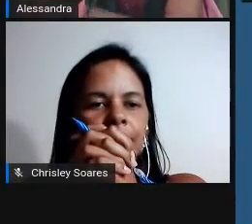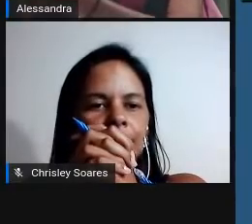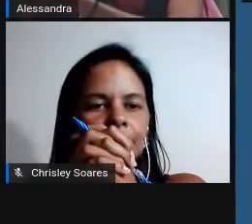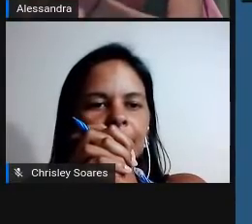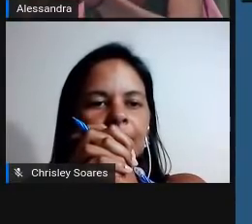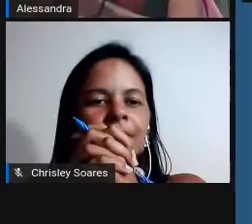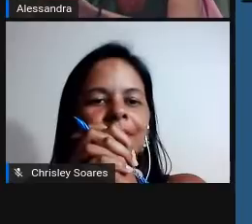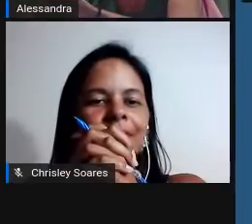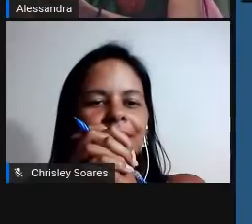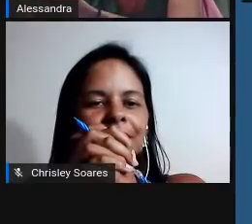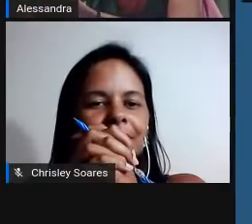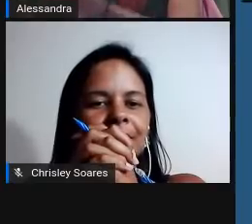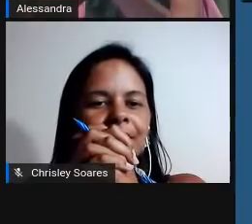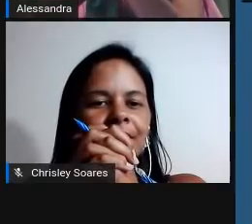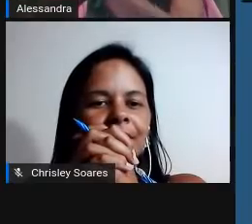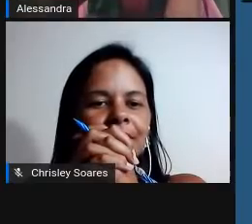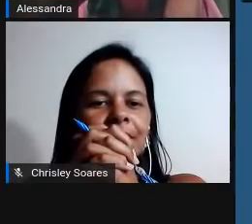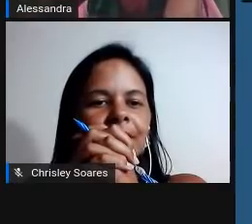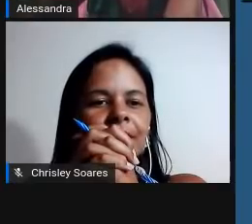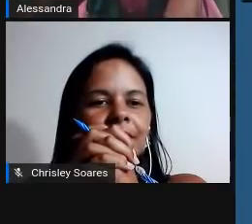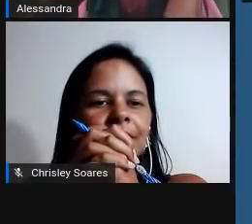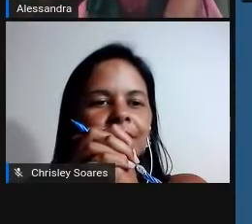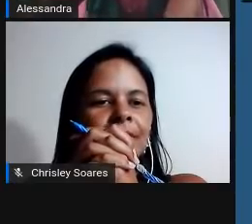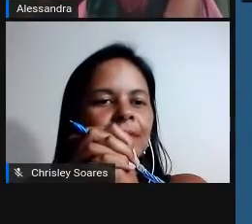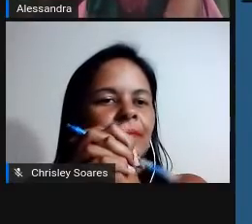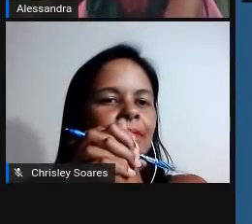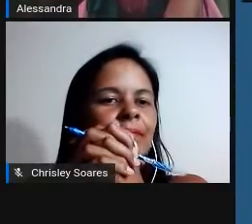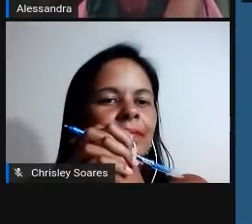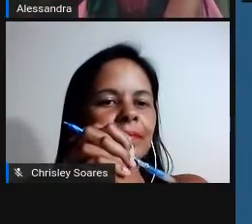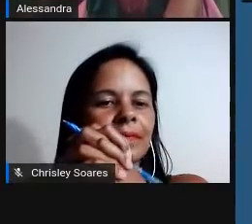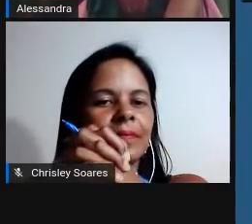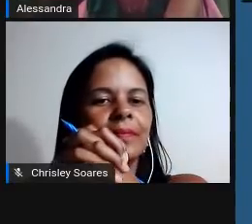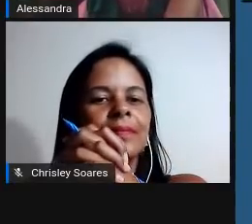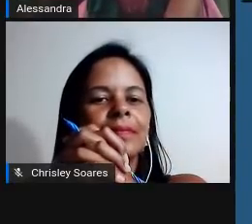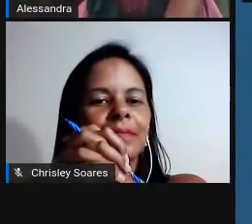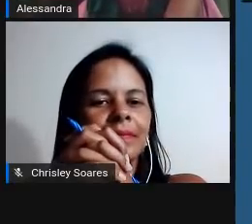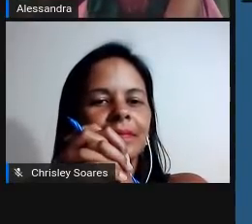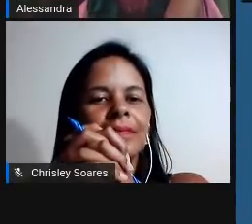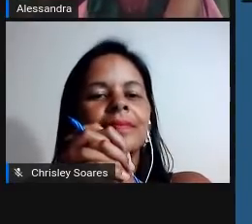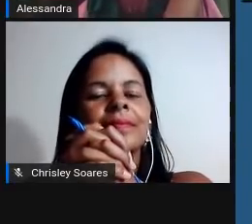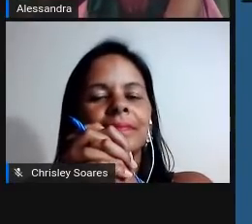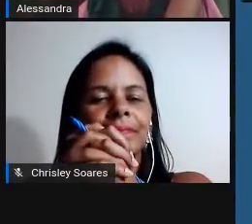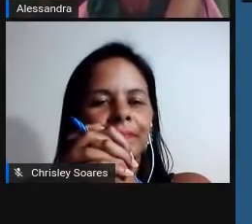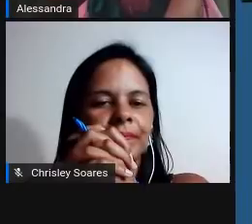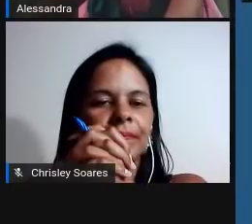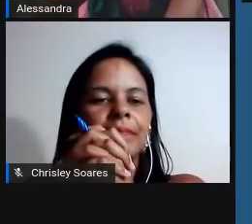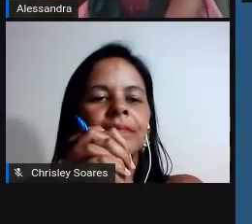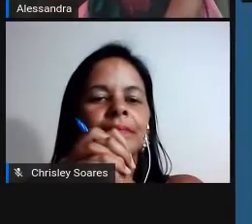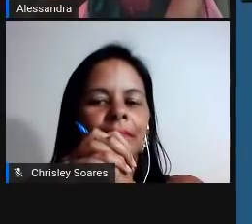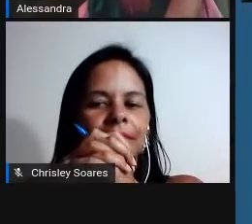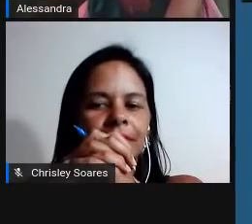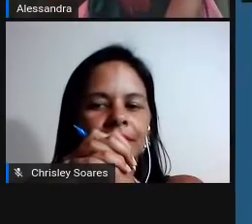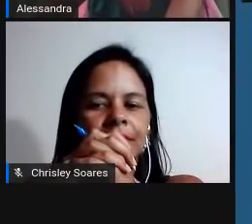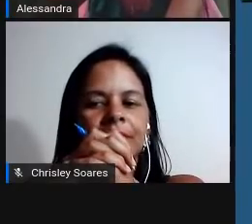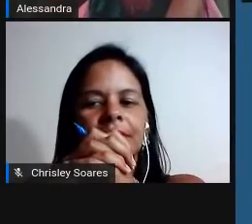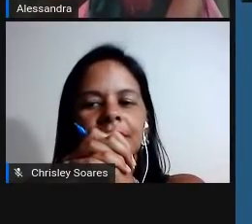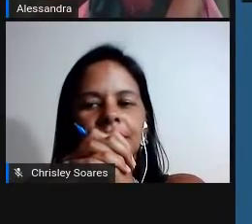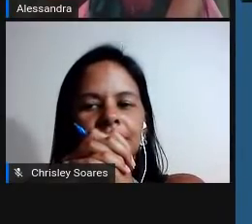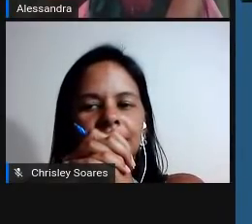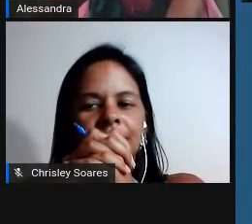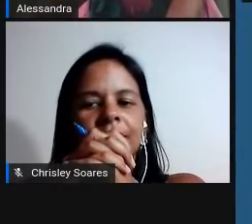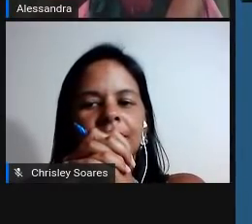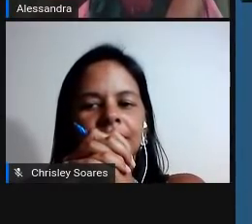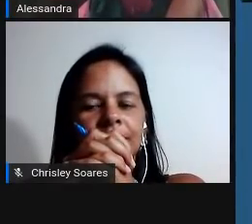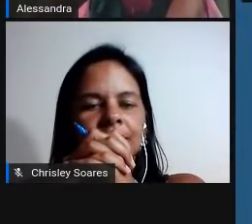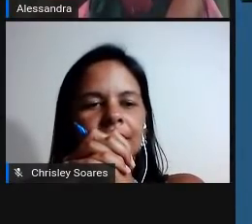das... O nome dessas figuras estão dentro dos nomes das figuras da cartela. Então, olho